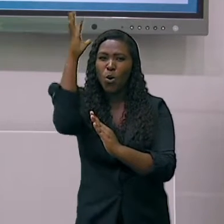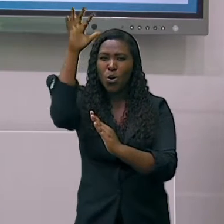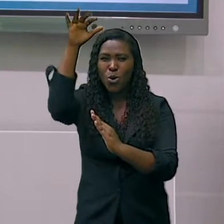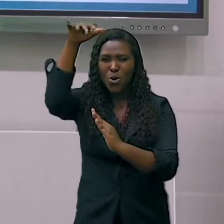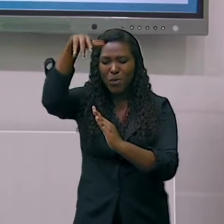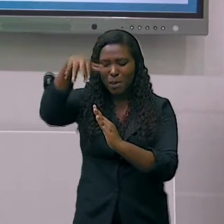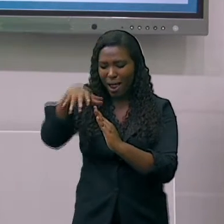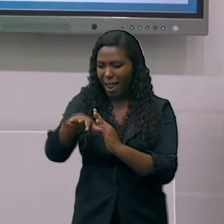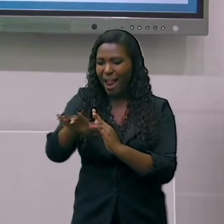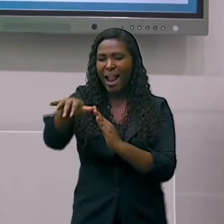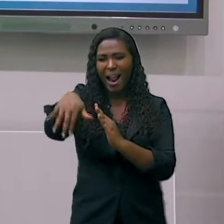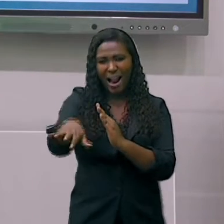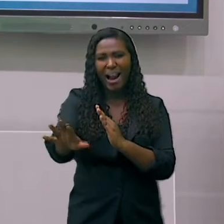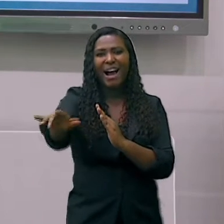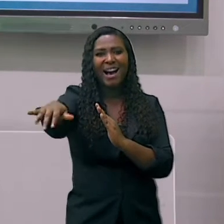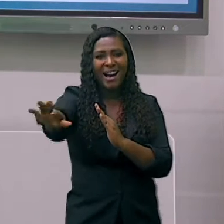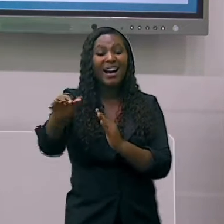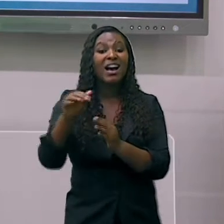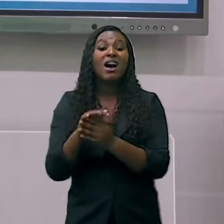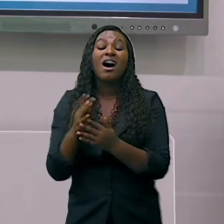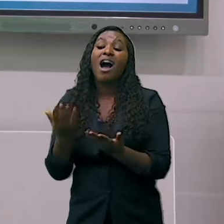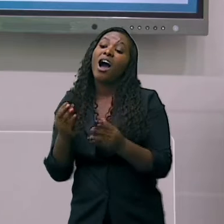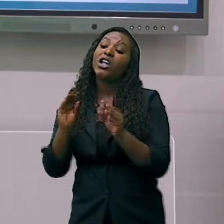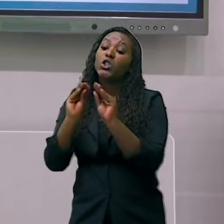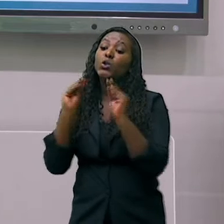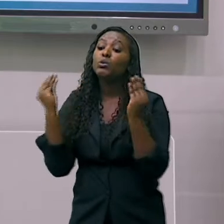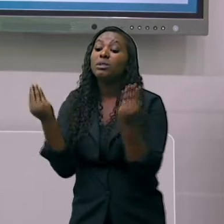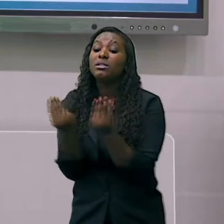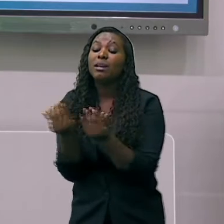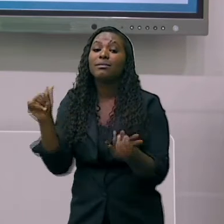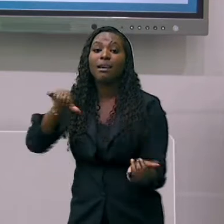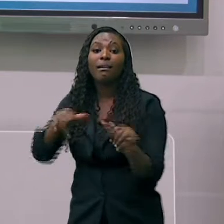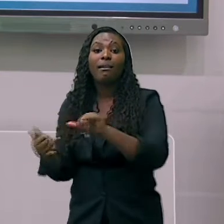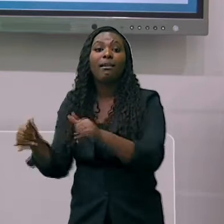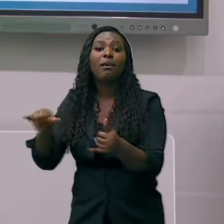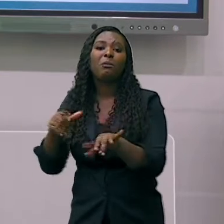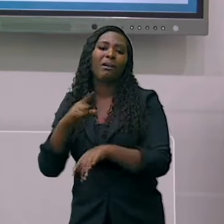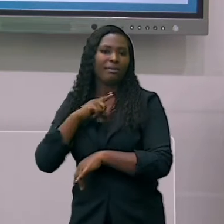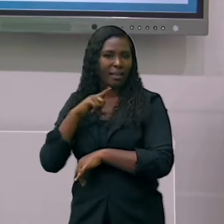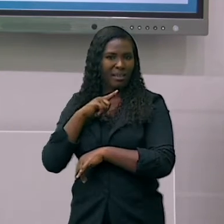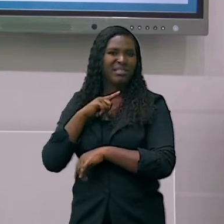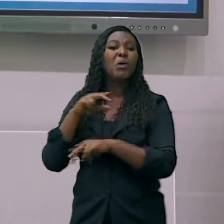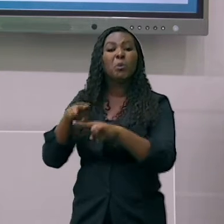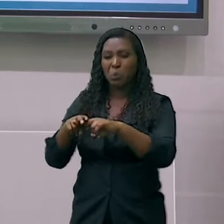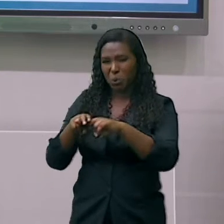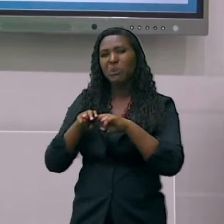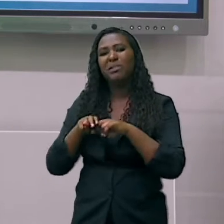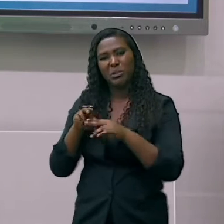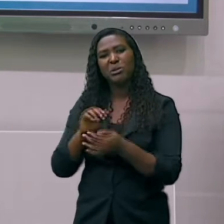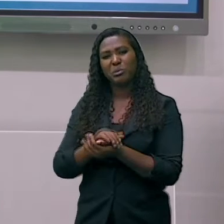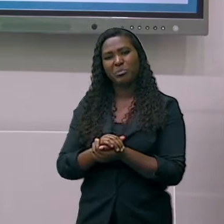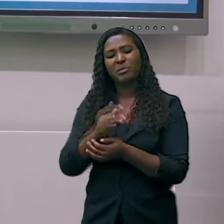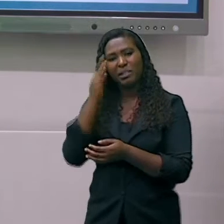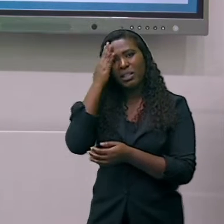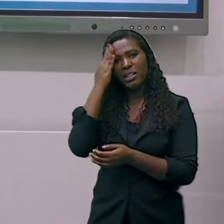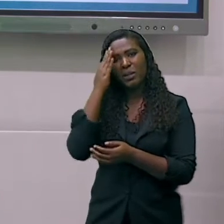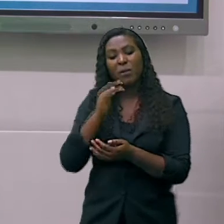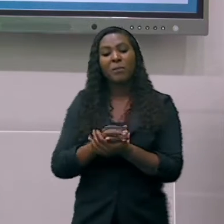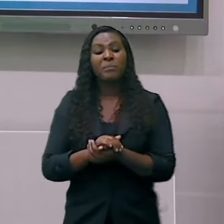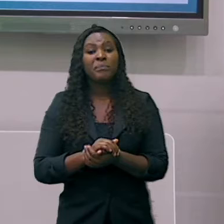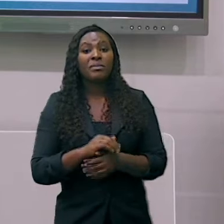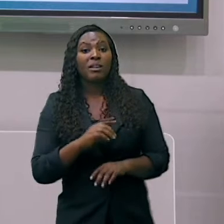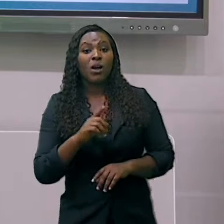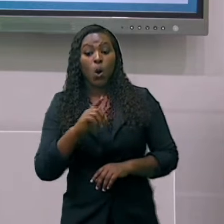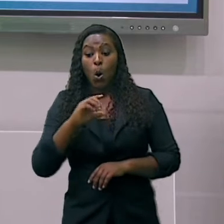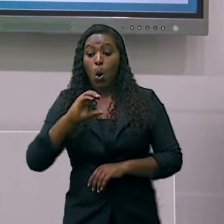suas águas. Os oceanos envolvem áreas que se encontram abaixo da média